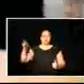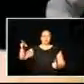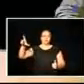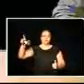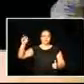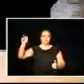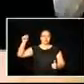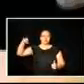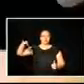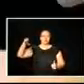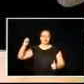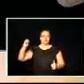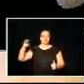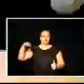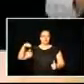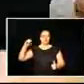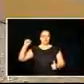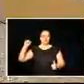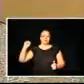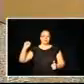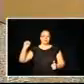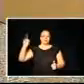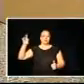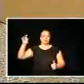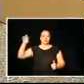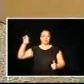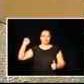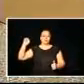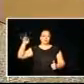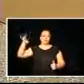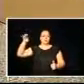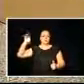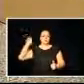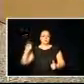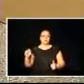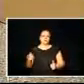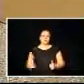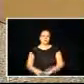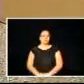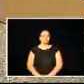Saudar, pois não, vereador, se você quiser usar a palavra. É que,